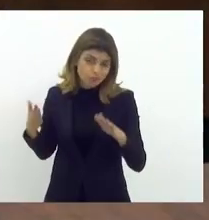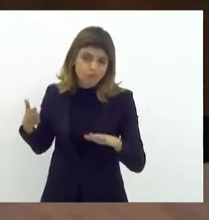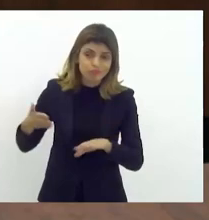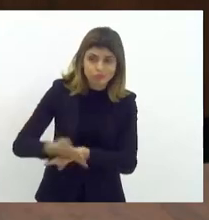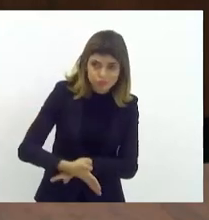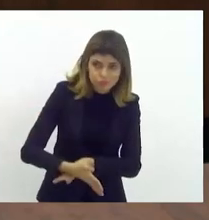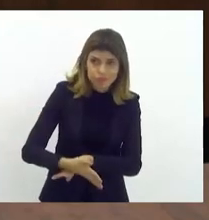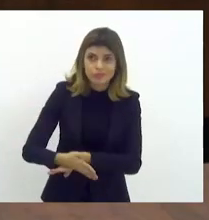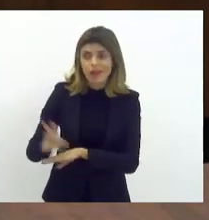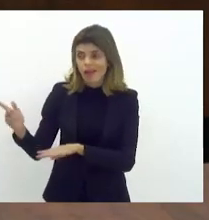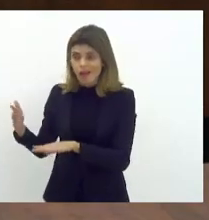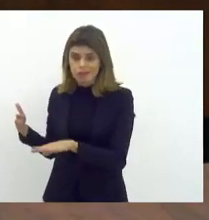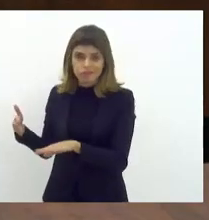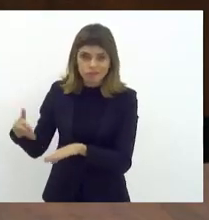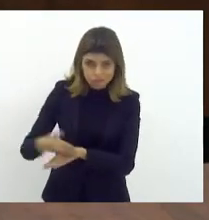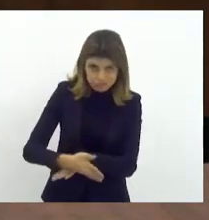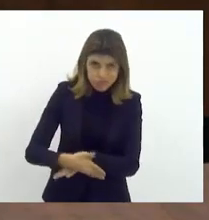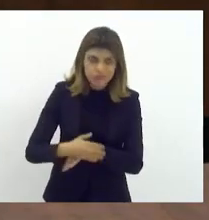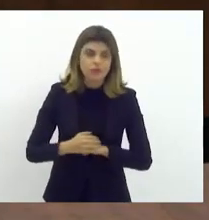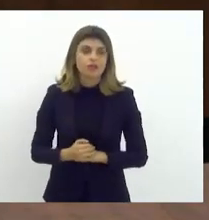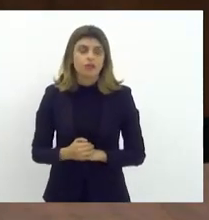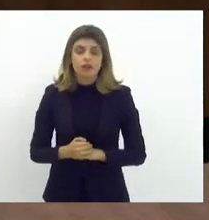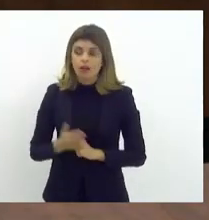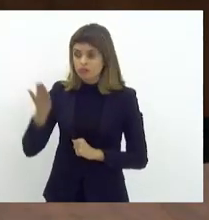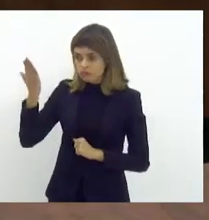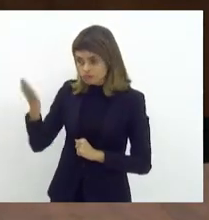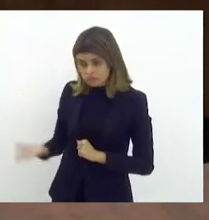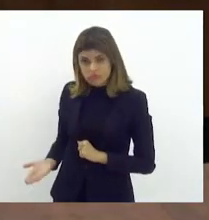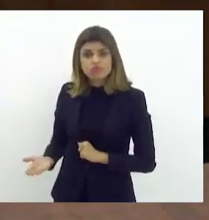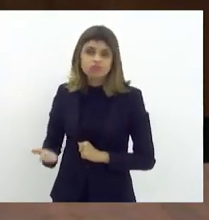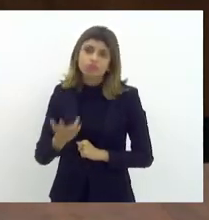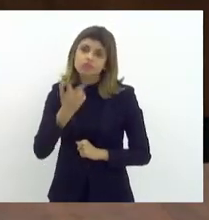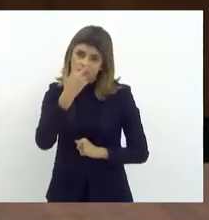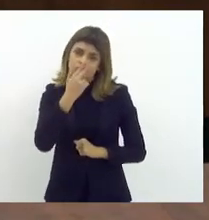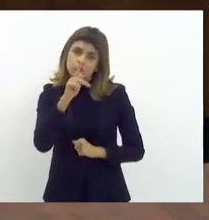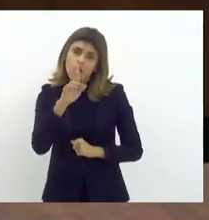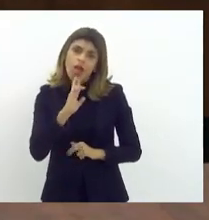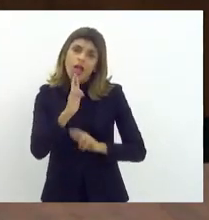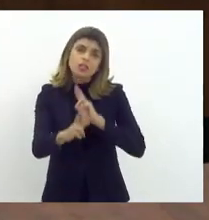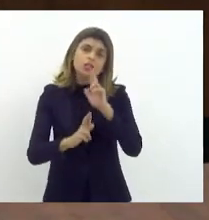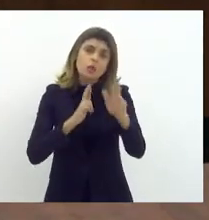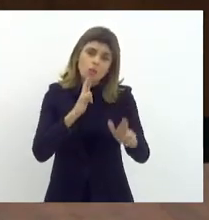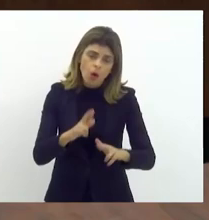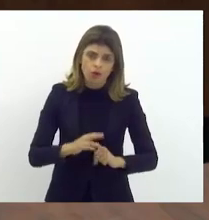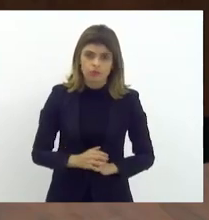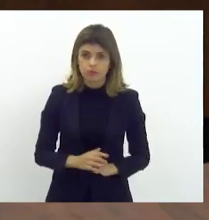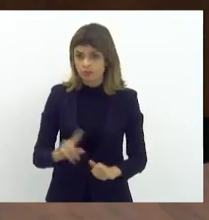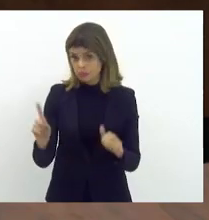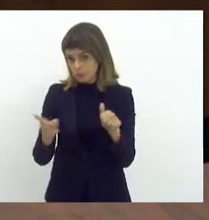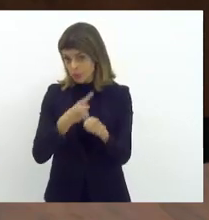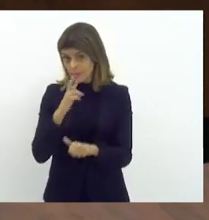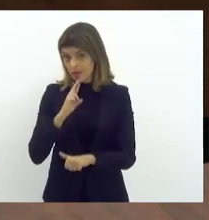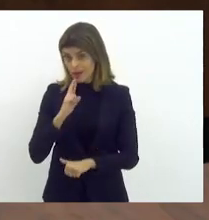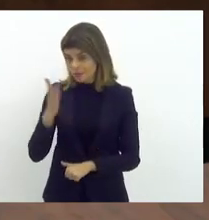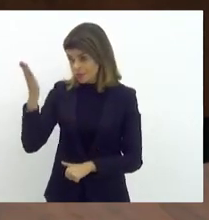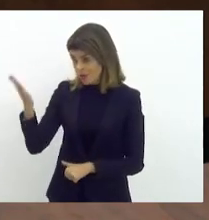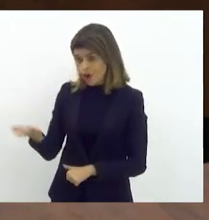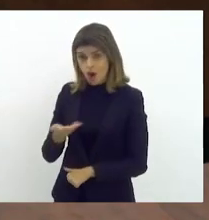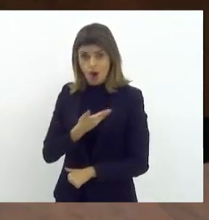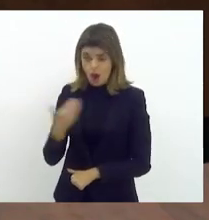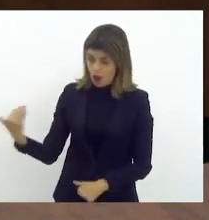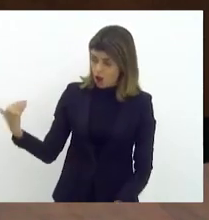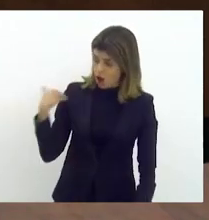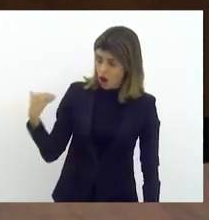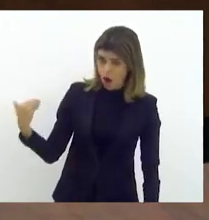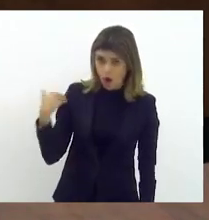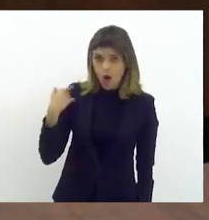ele fez uma necessidade de dar algumas respostas primeira resposta que o colega me cobra aqui eu acho